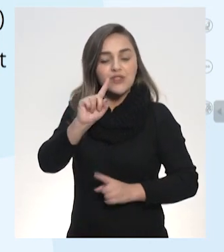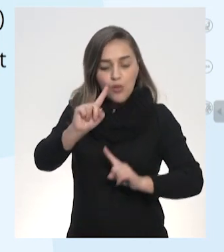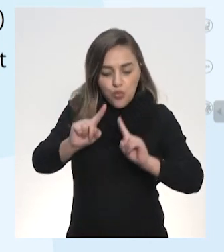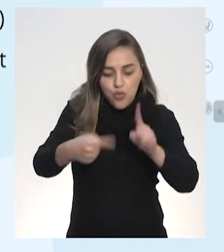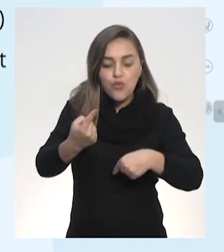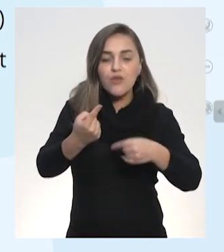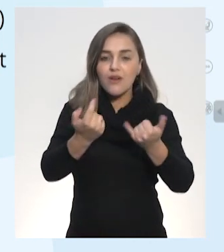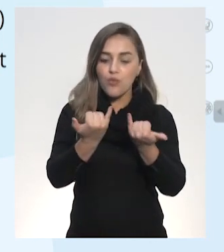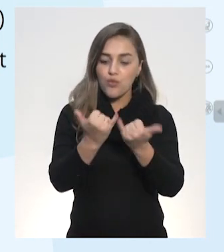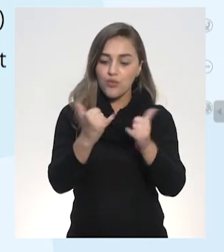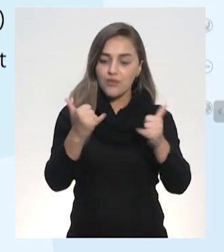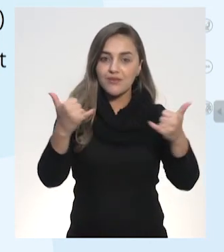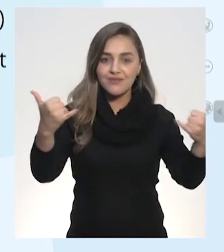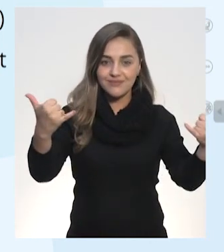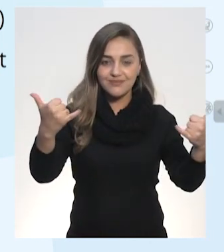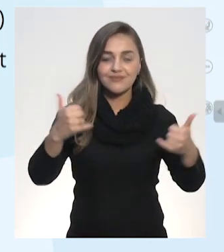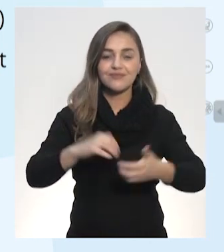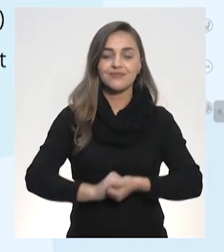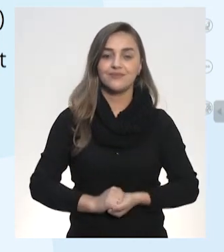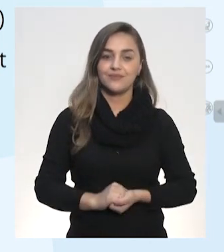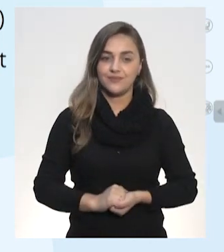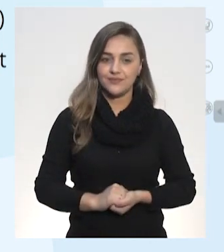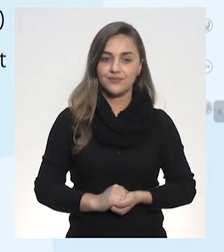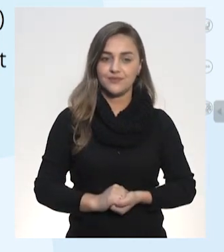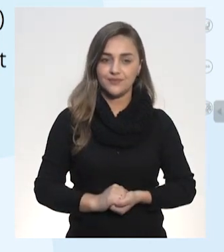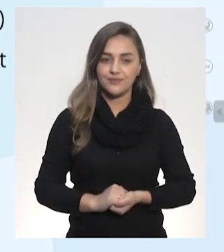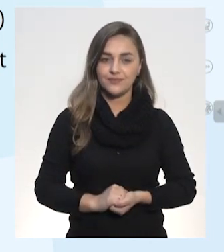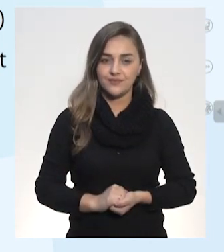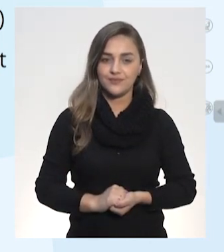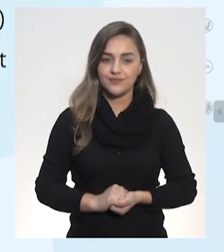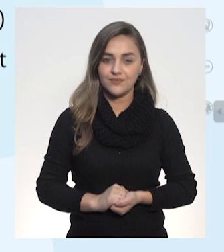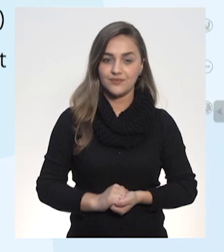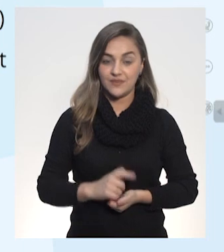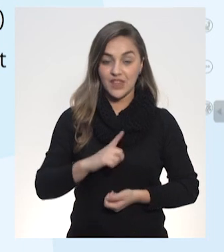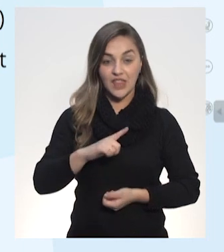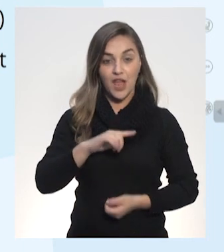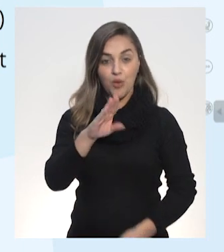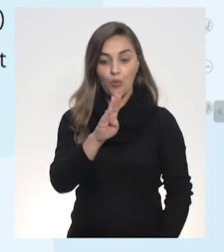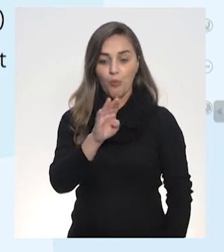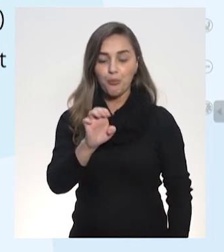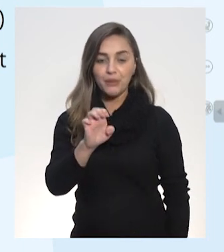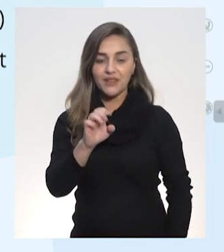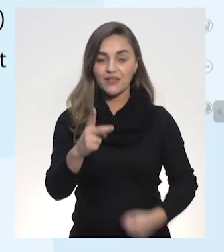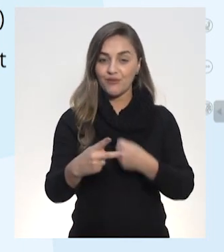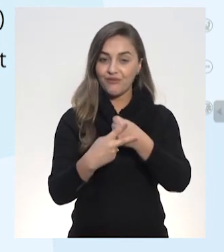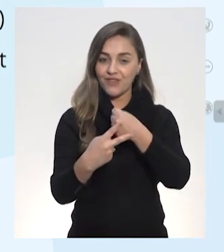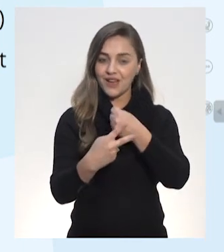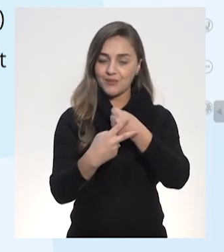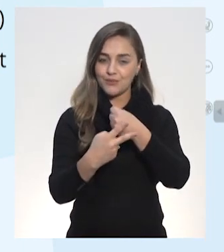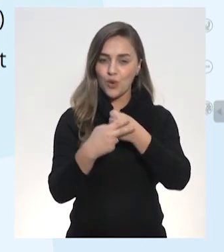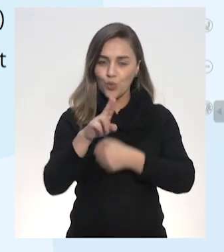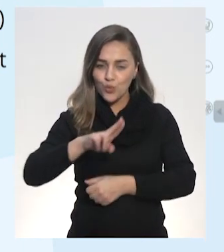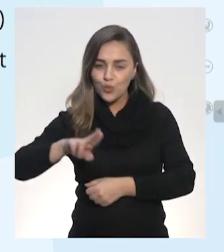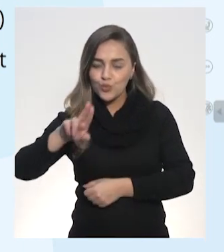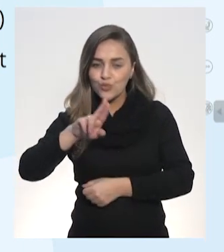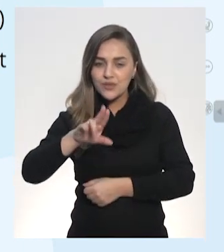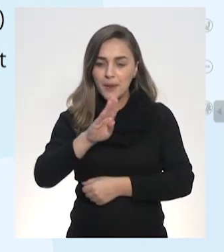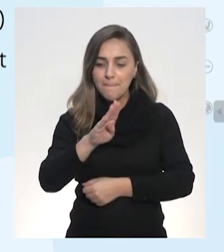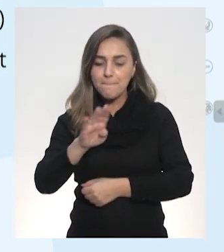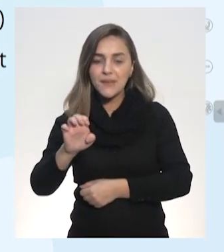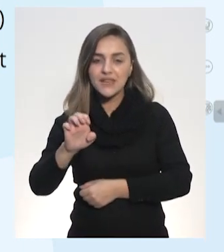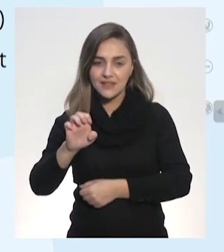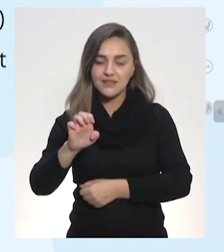elétrica. Olha, mesmo a 3, ó, você tem o verbo to be aqui, o verbo be, na verdade, né? Porque não sei porque as pessoas falam o verbo to be, é só o verbo be,